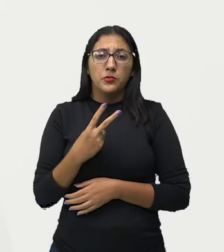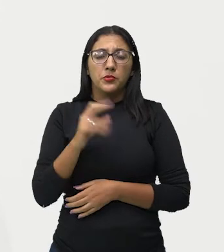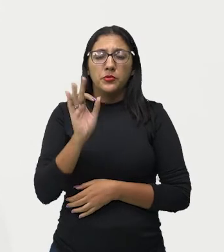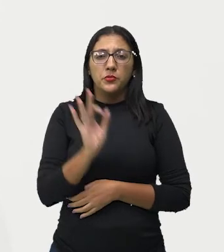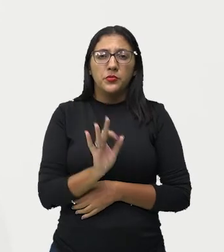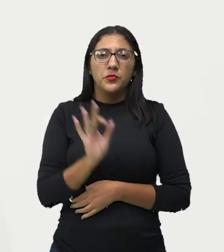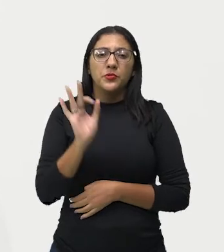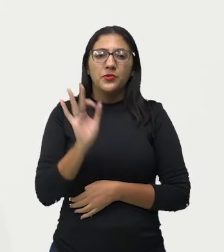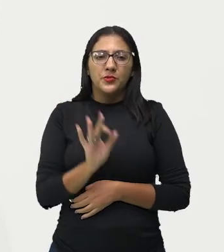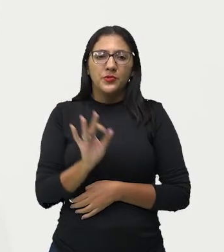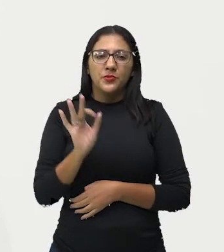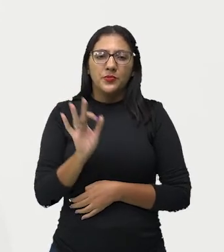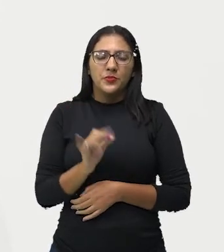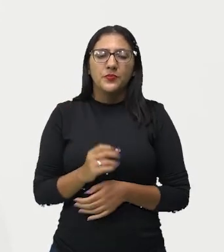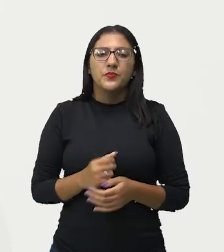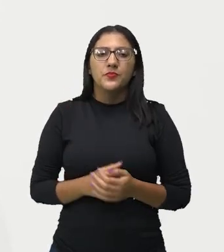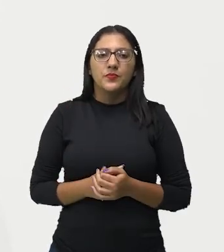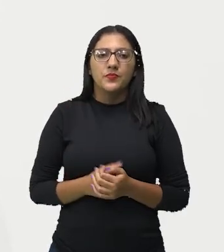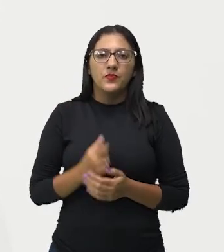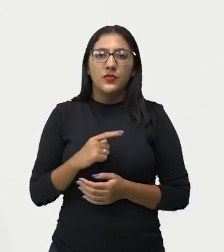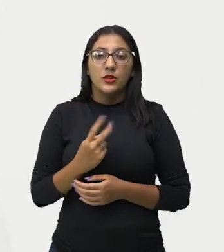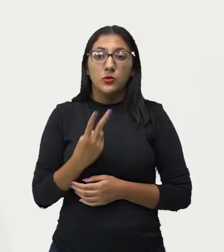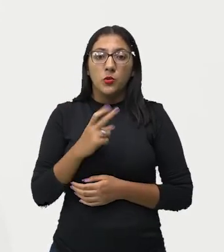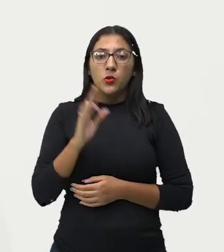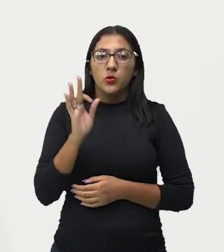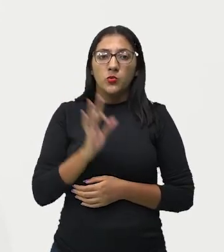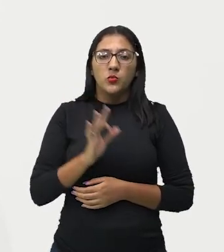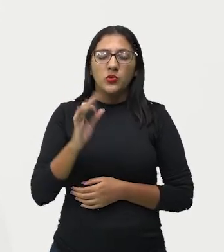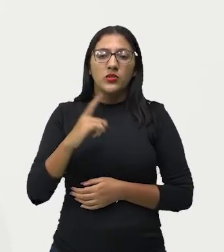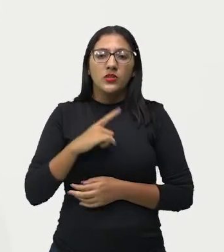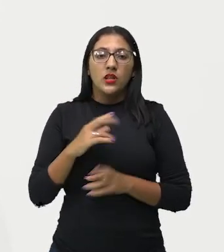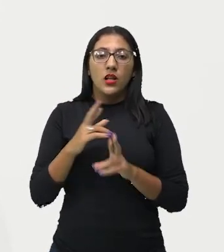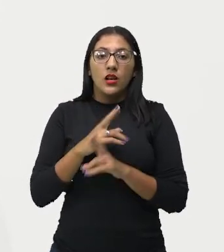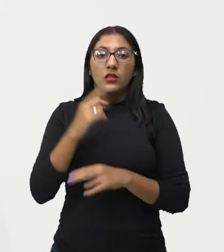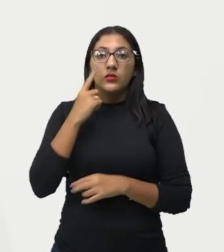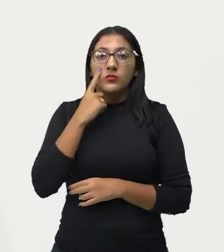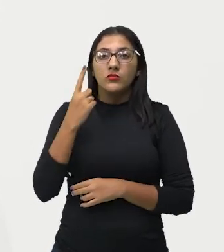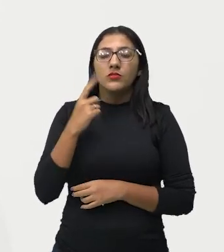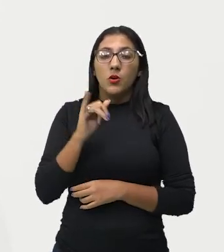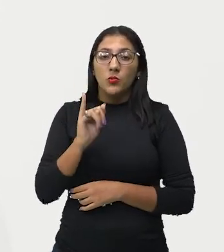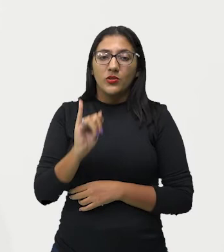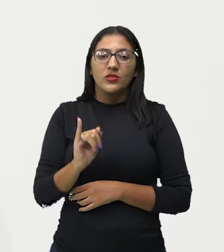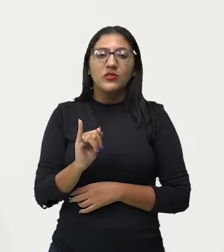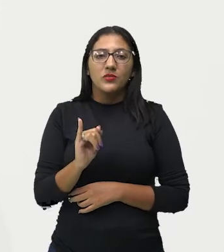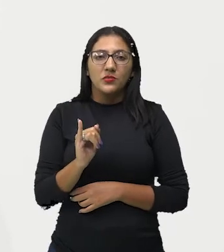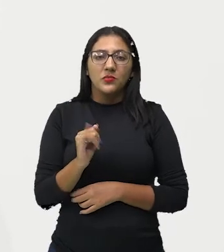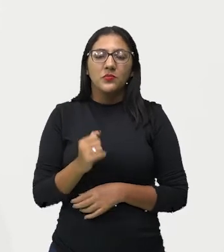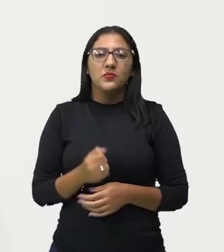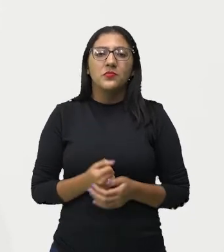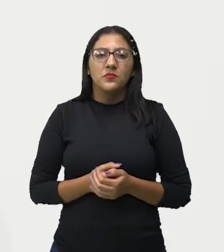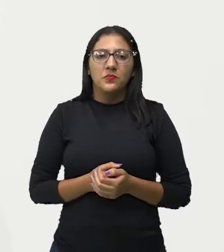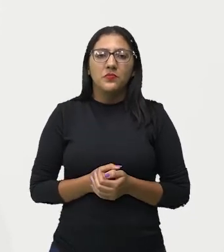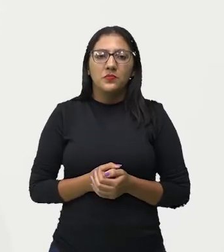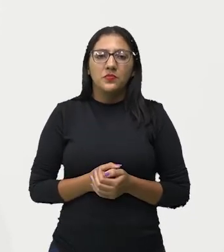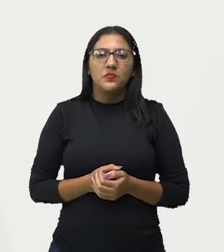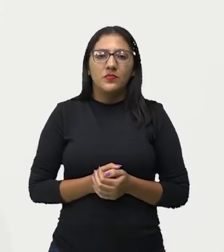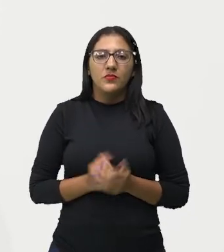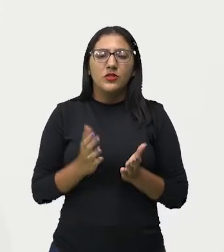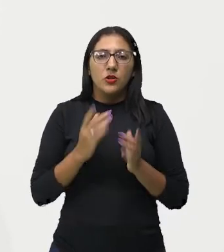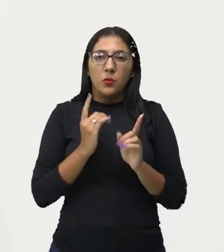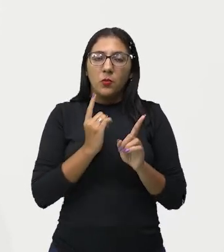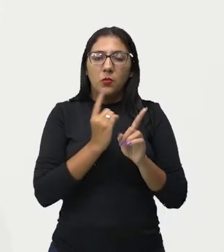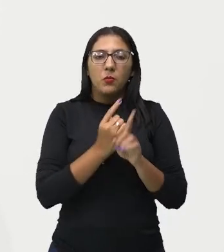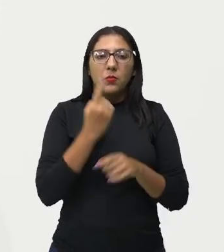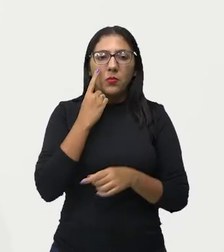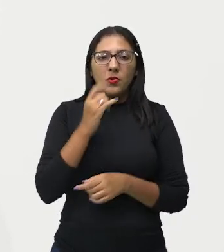2%. 2%, a taxa a gente representa pela letra I. Então, o nosso I,